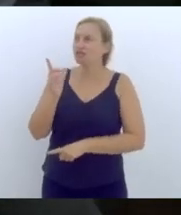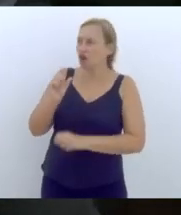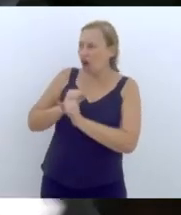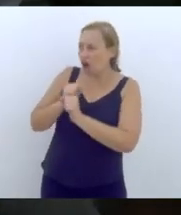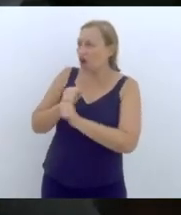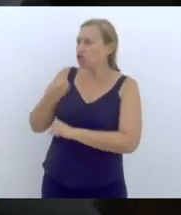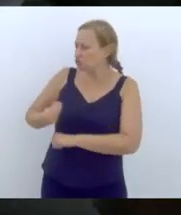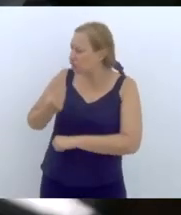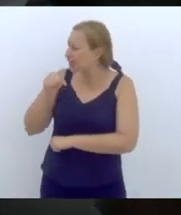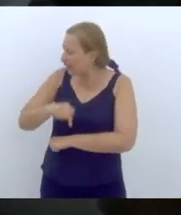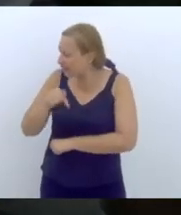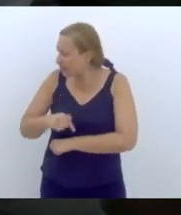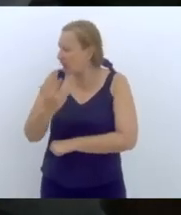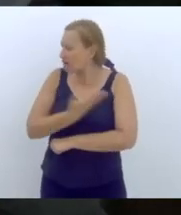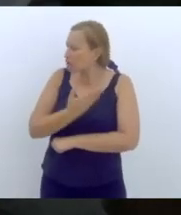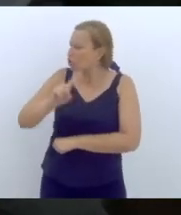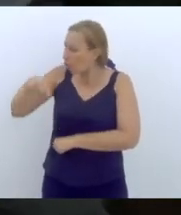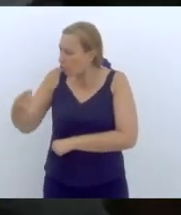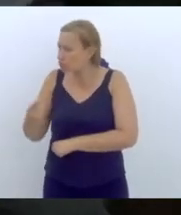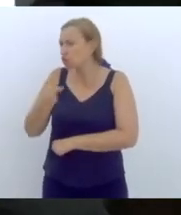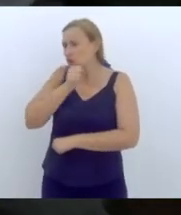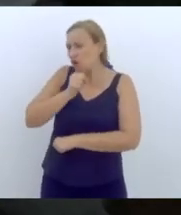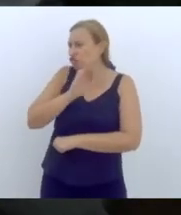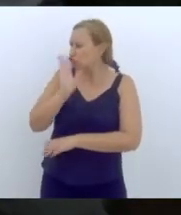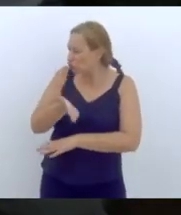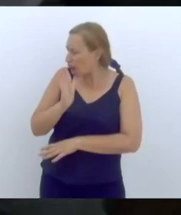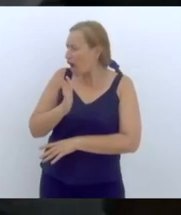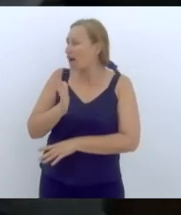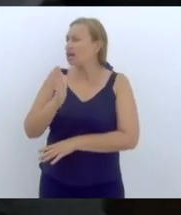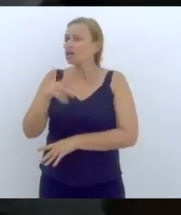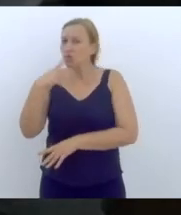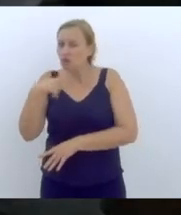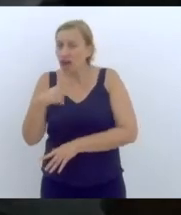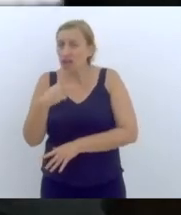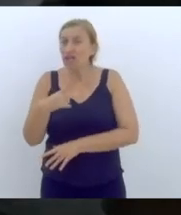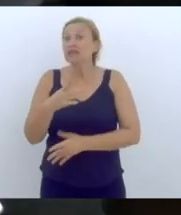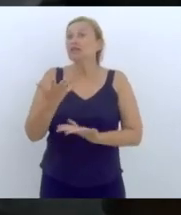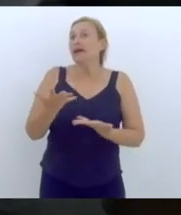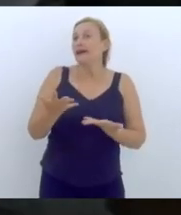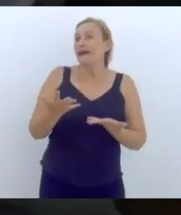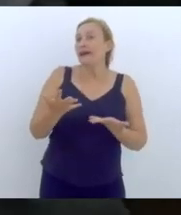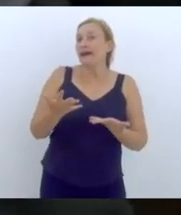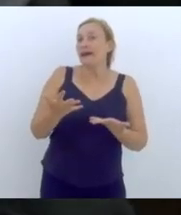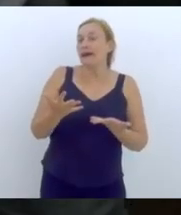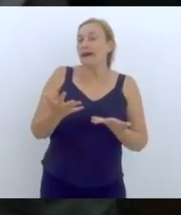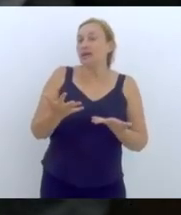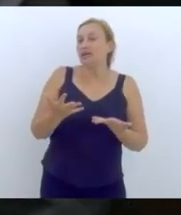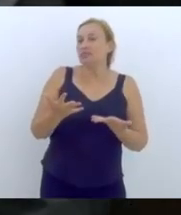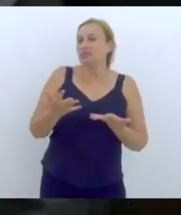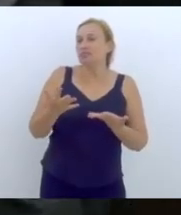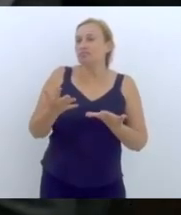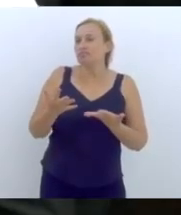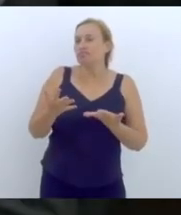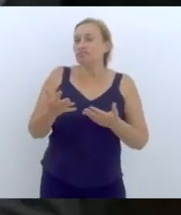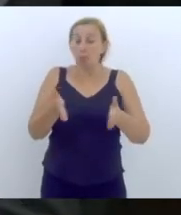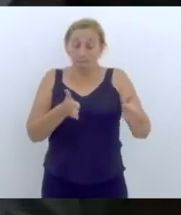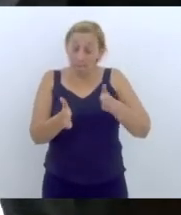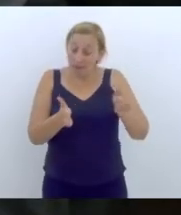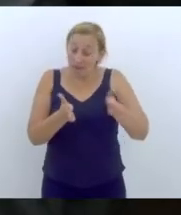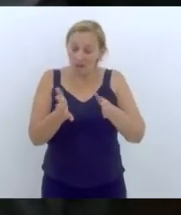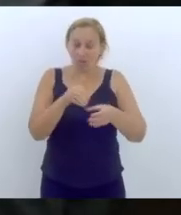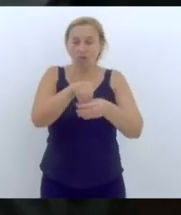tempo, e outros colegas mais antigos, estão dizendo que, inclusive, durante a